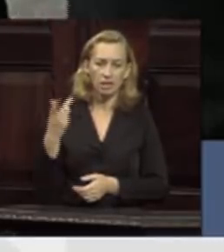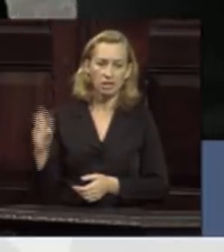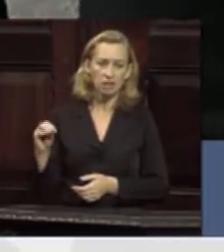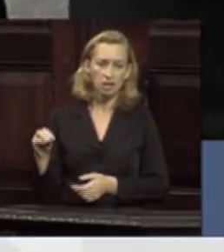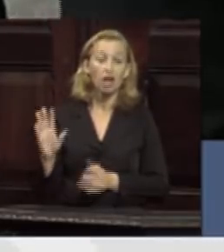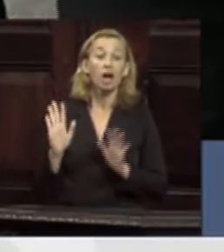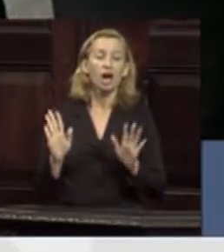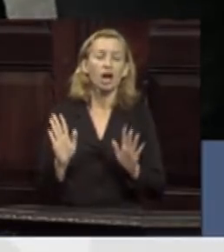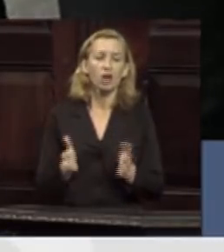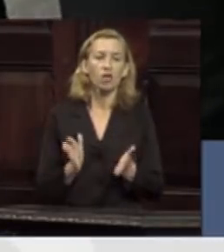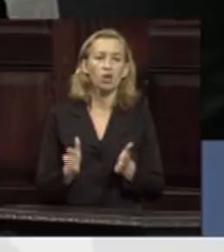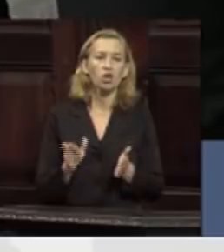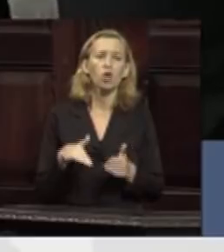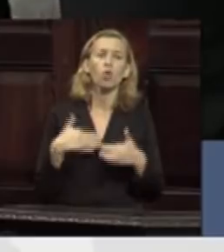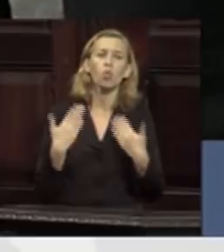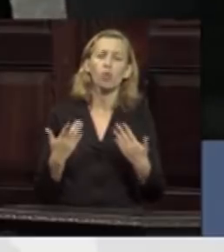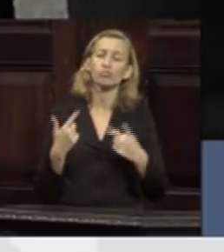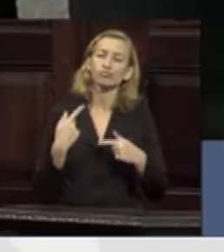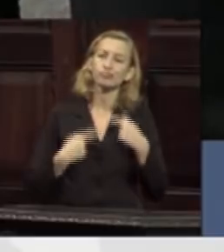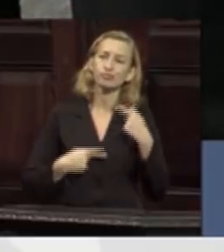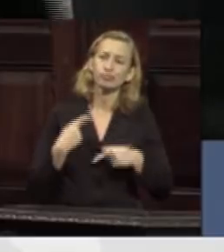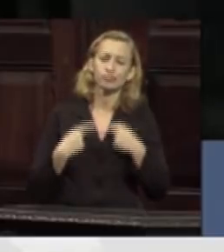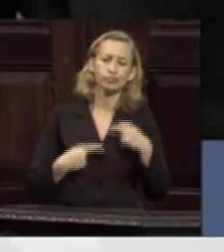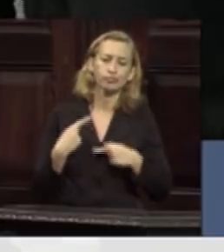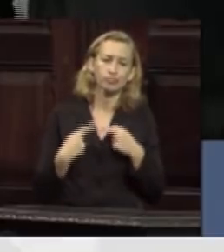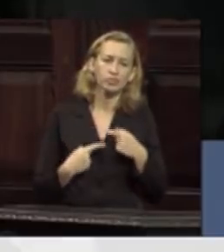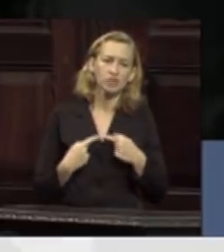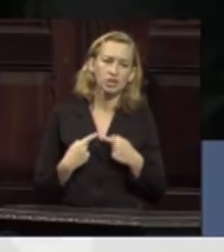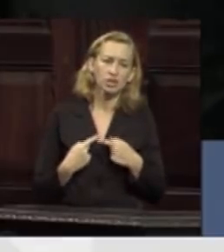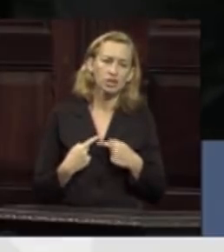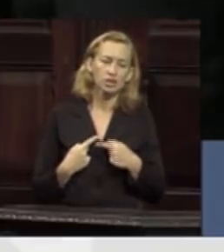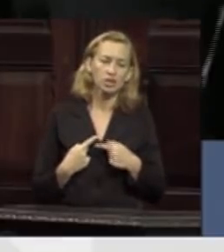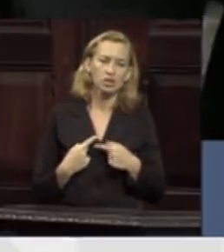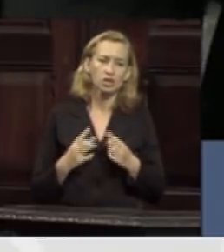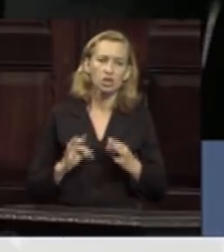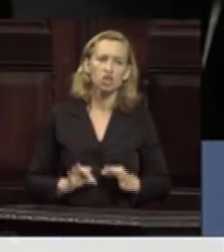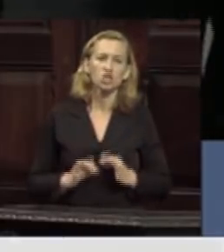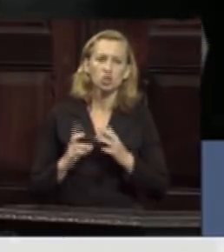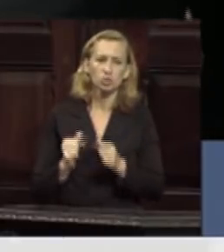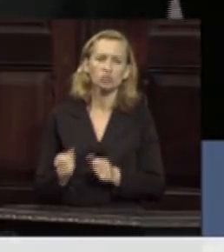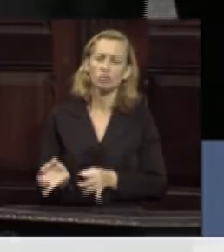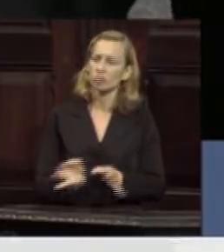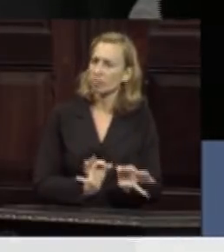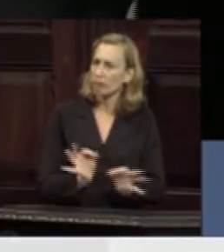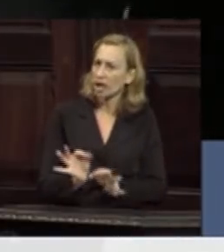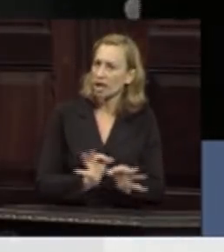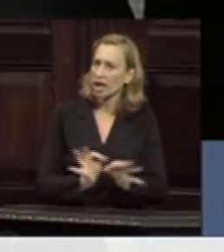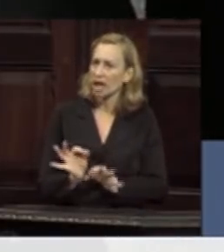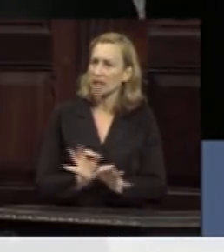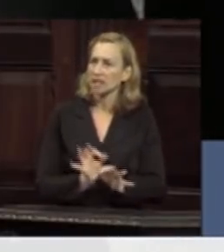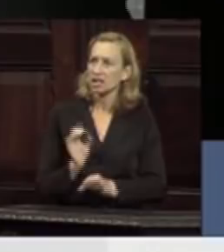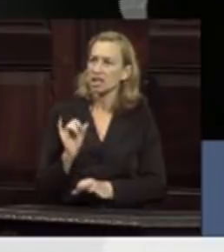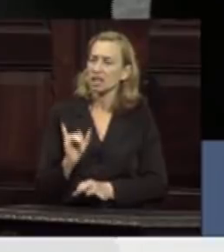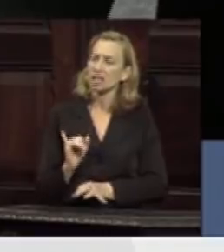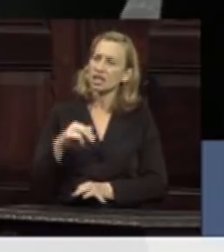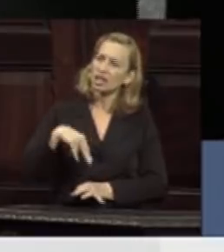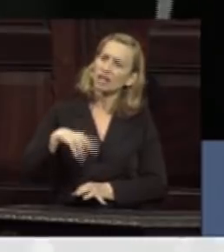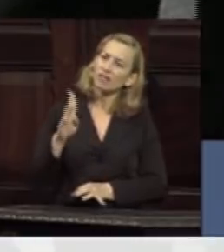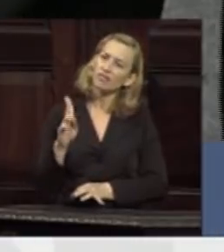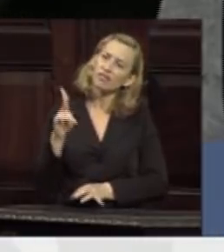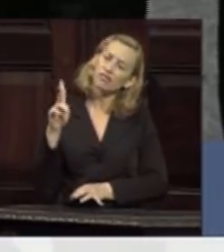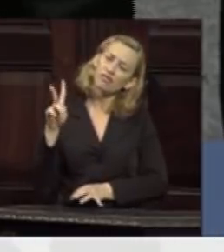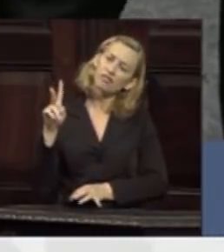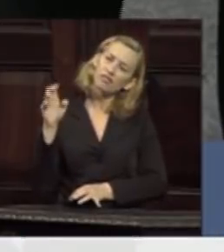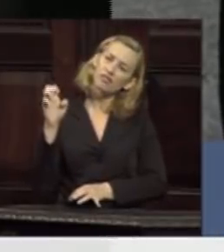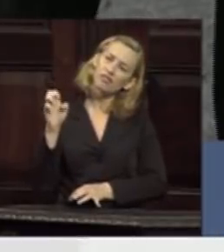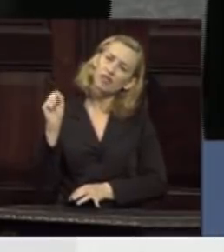crítica que se faz ao longo desses anos? Que os investimentos foram feitos sem meta, sem controle, houve desvio.